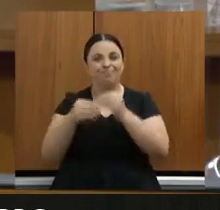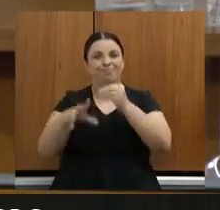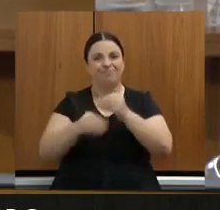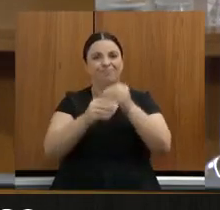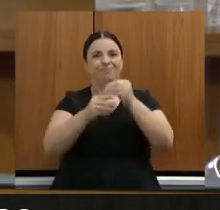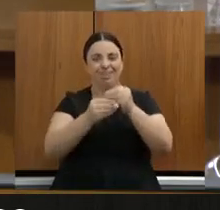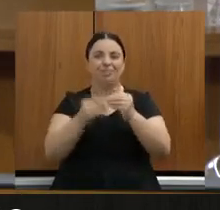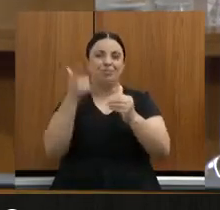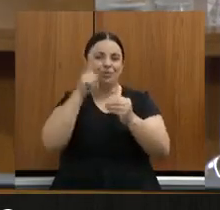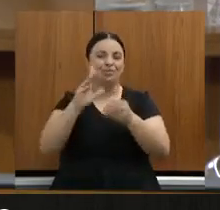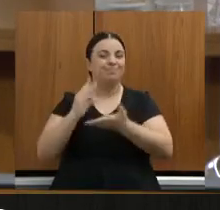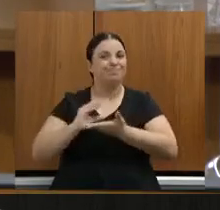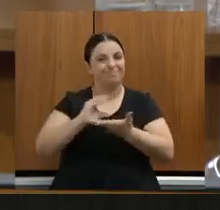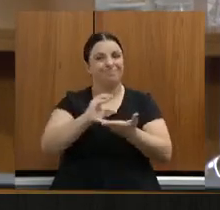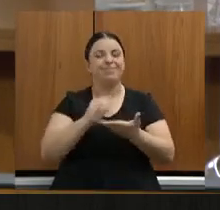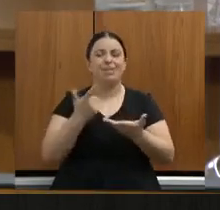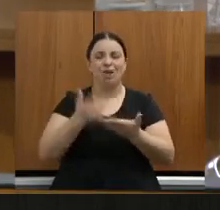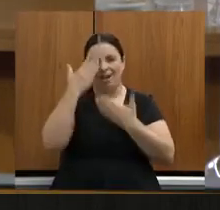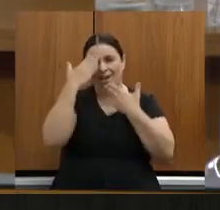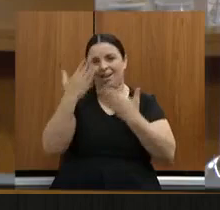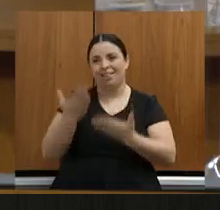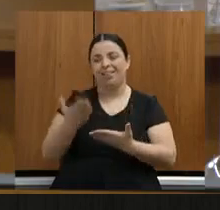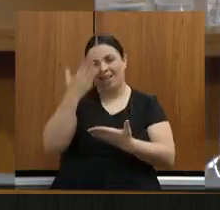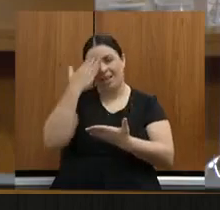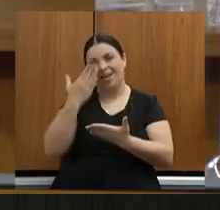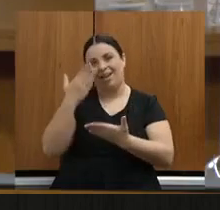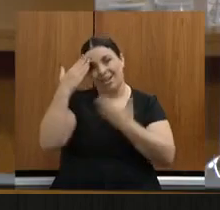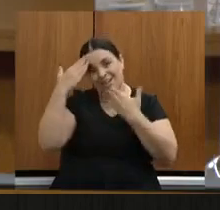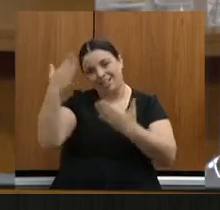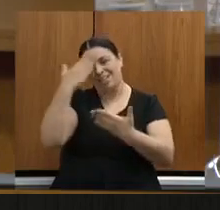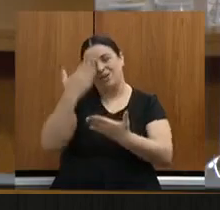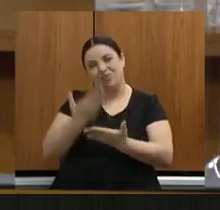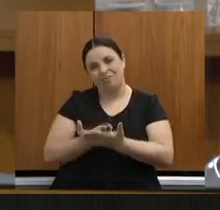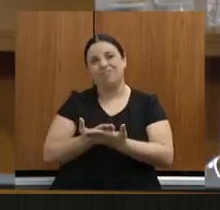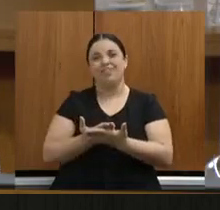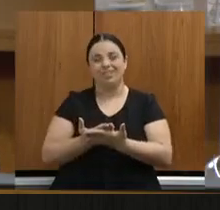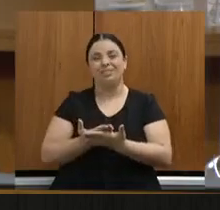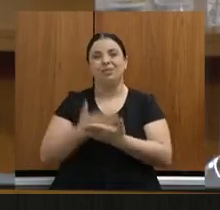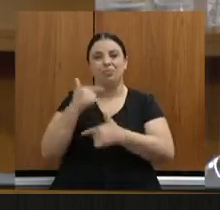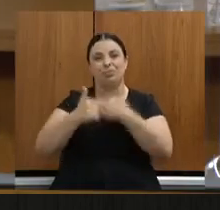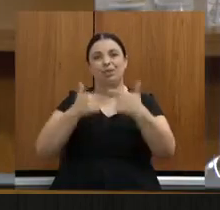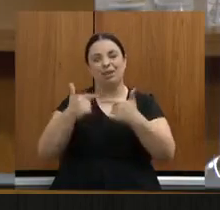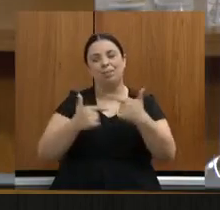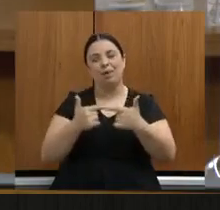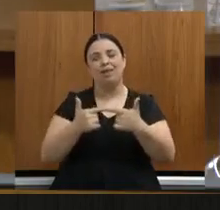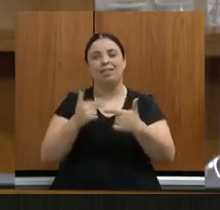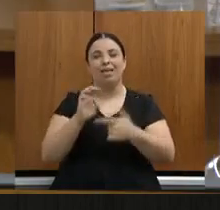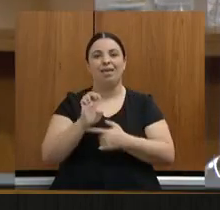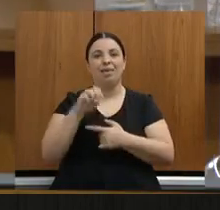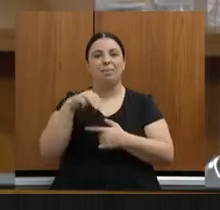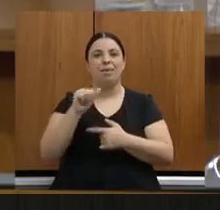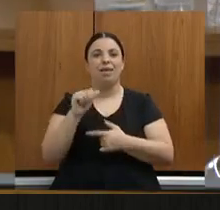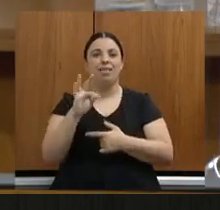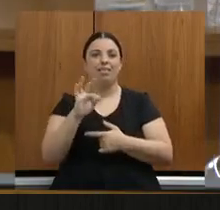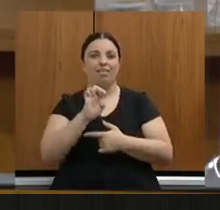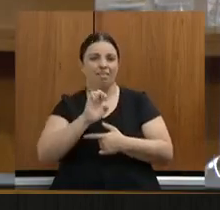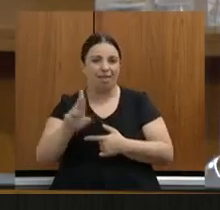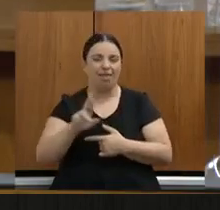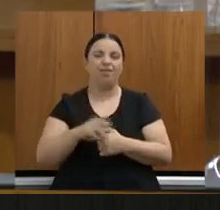agradecer a confiança no trabalho realizado pela nossa matéria sim pode passar